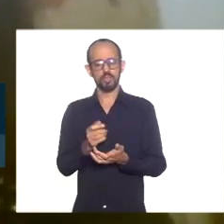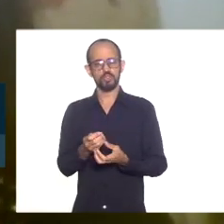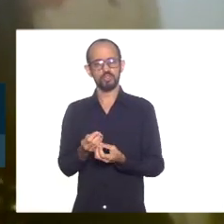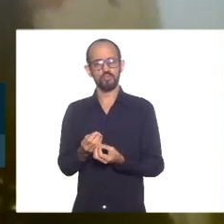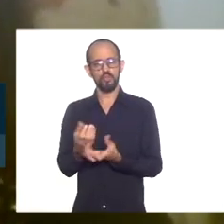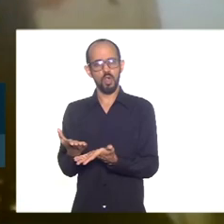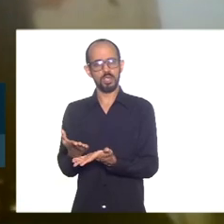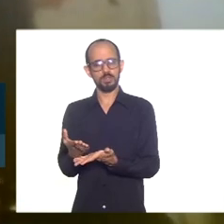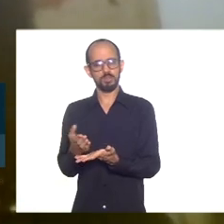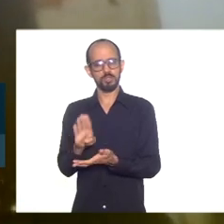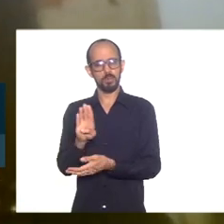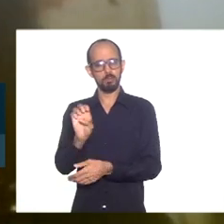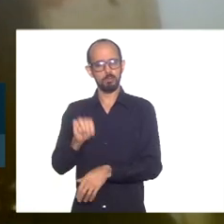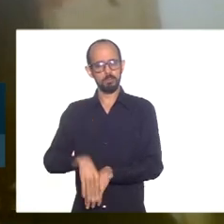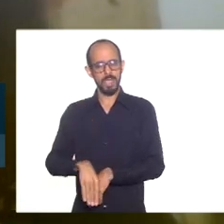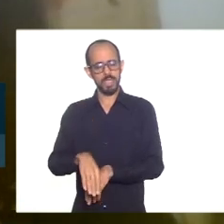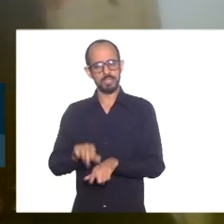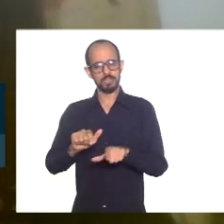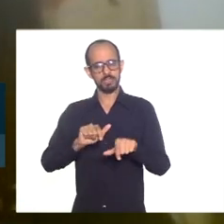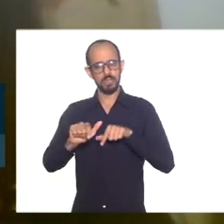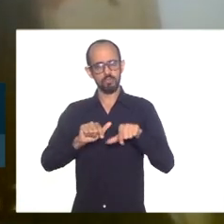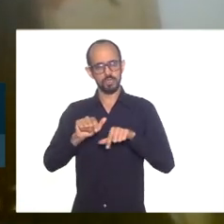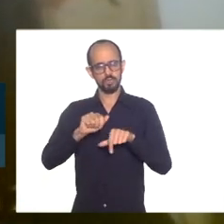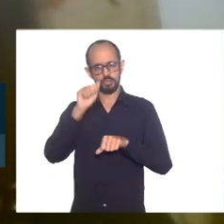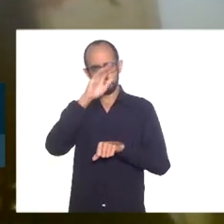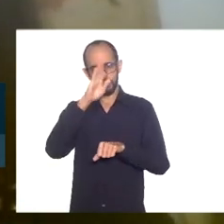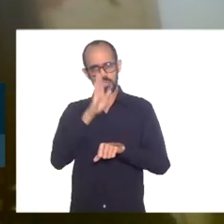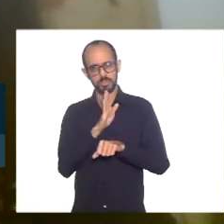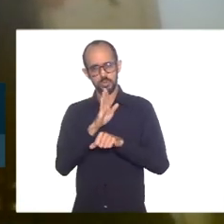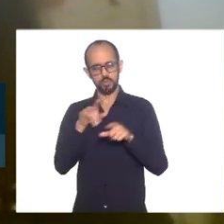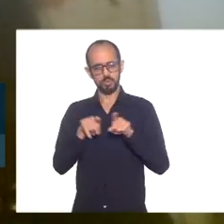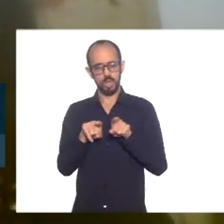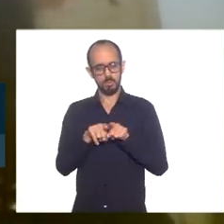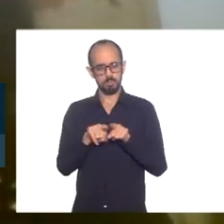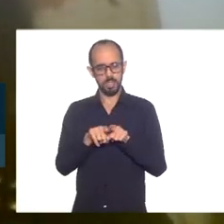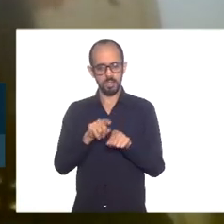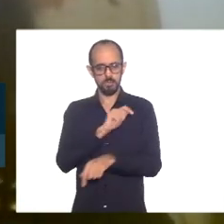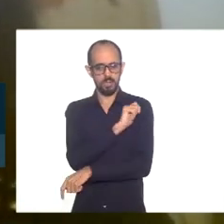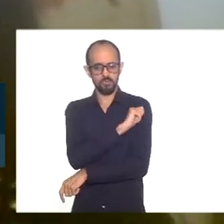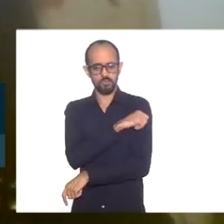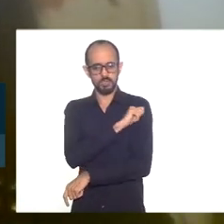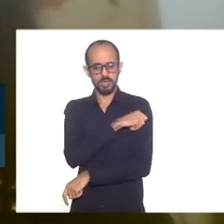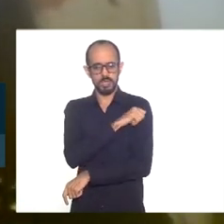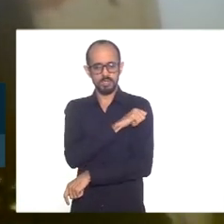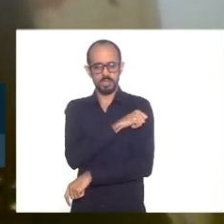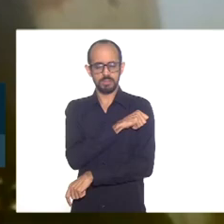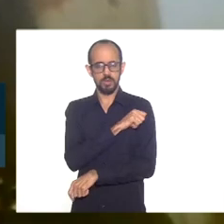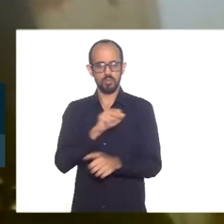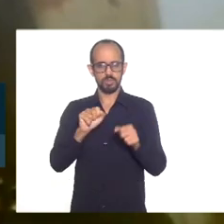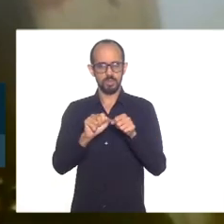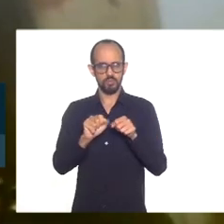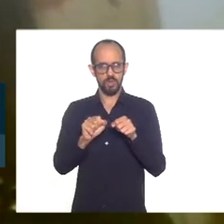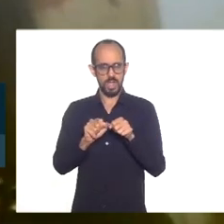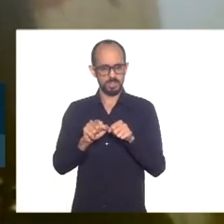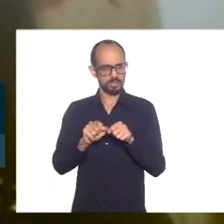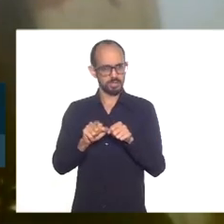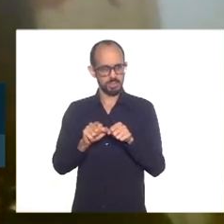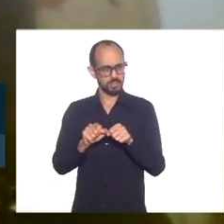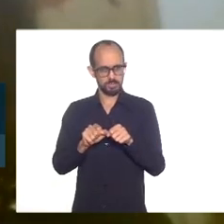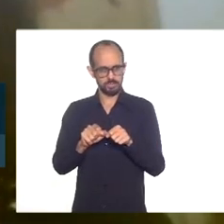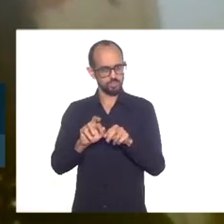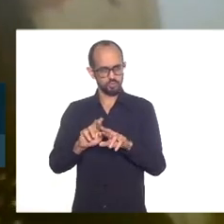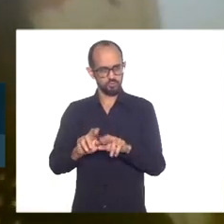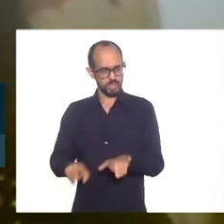fornecedores de bens e serviços no Brasil, assim como uma fiscalização exercida também de forma